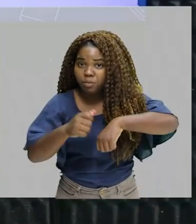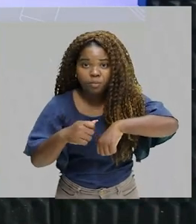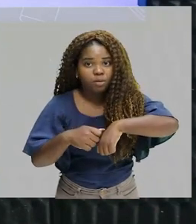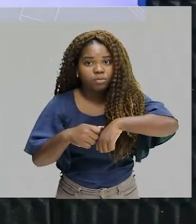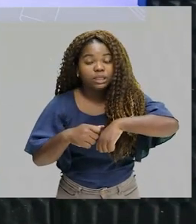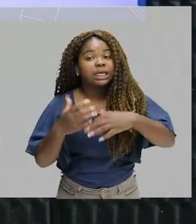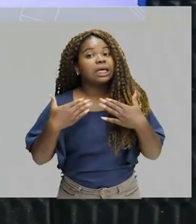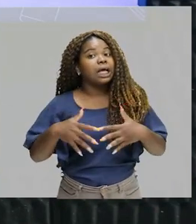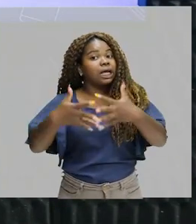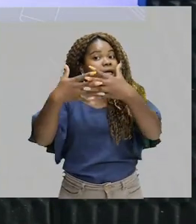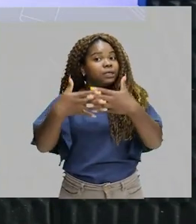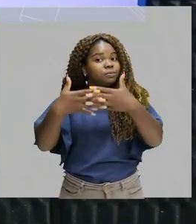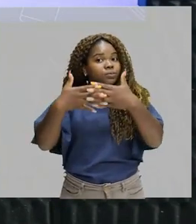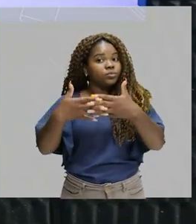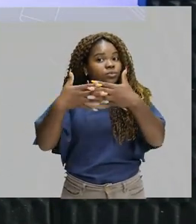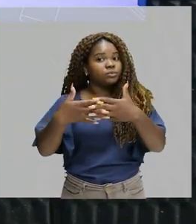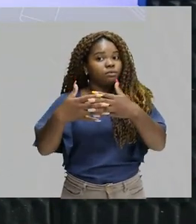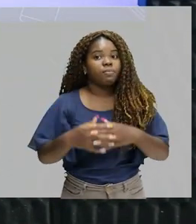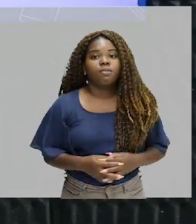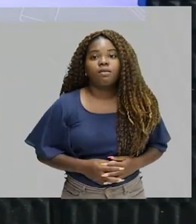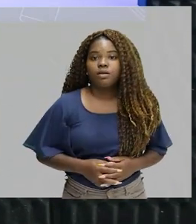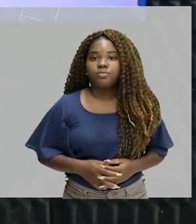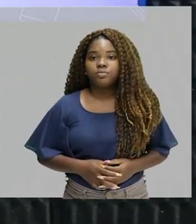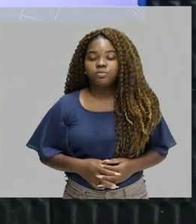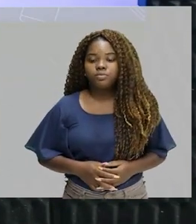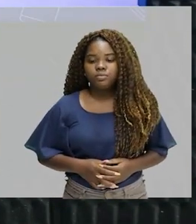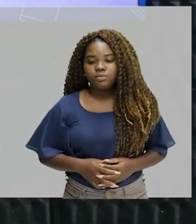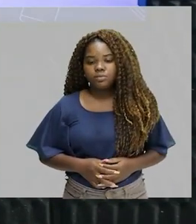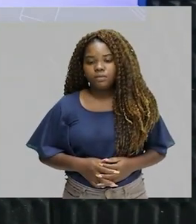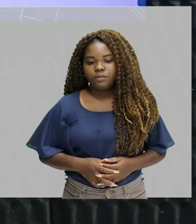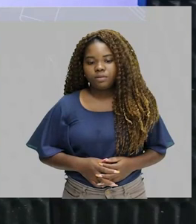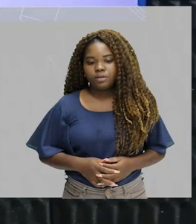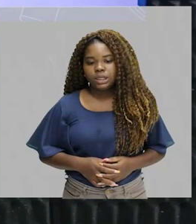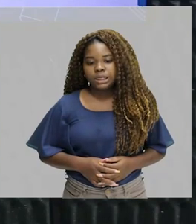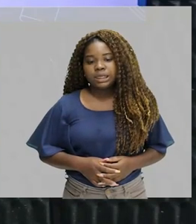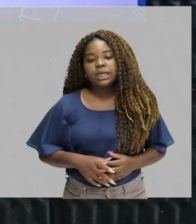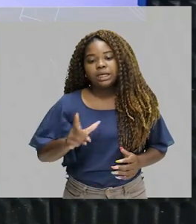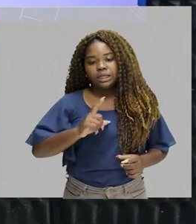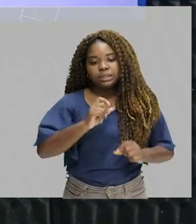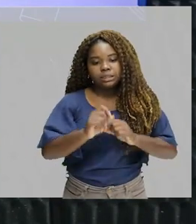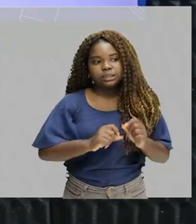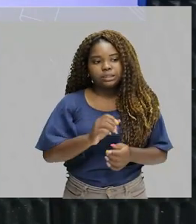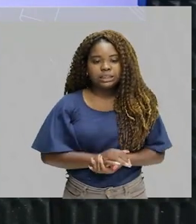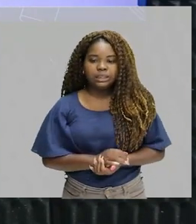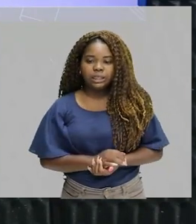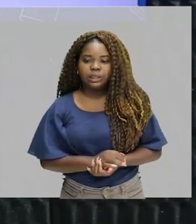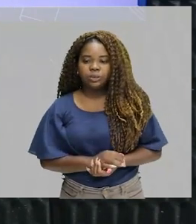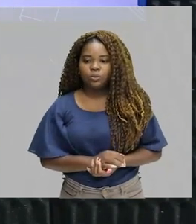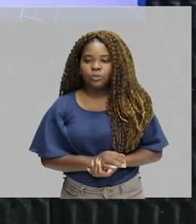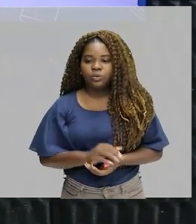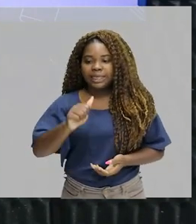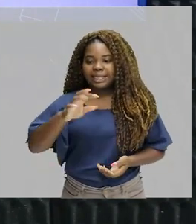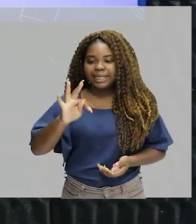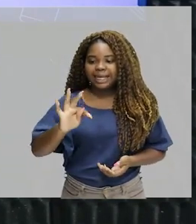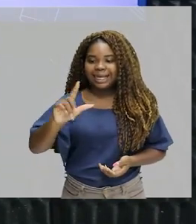pobreza não vai confundir por favor hein então vamos lá segundo o atlas do desenvolvimento humano de